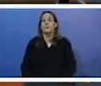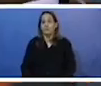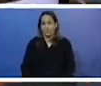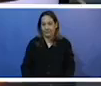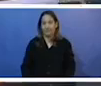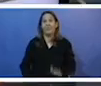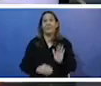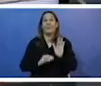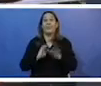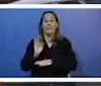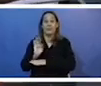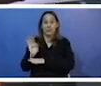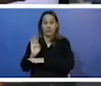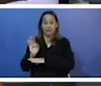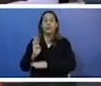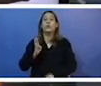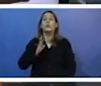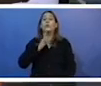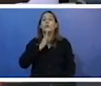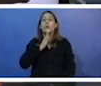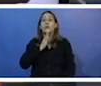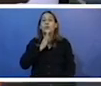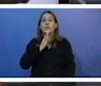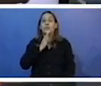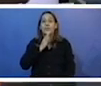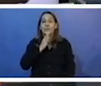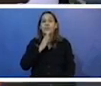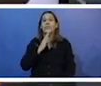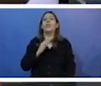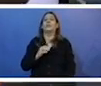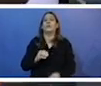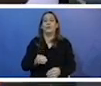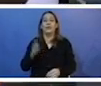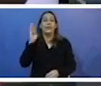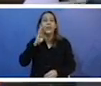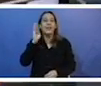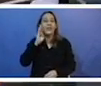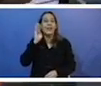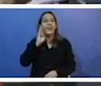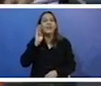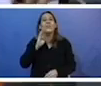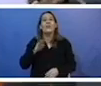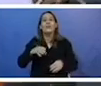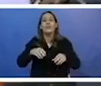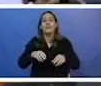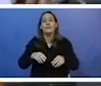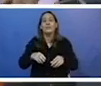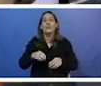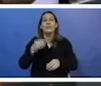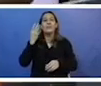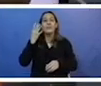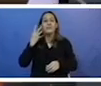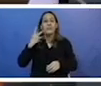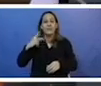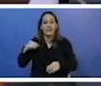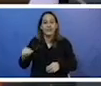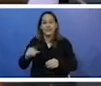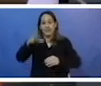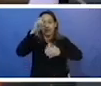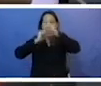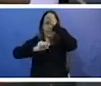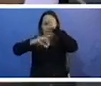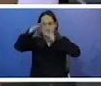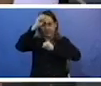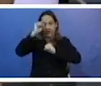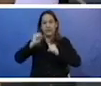E aí, viram? Conheceram um ateliê de xilogravura? Bem legal, viu? E as crianças lá pequenininha aprendendo